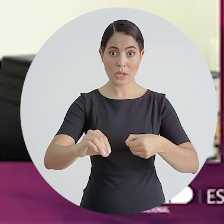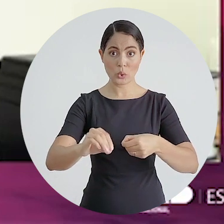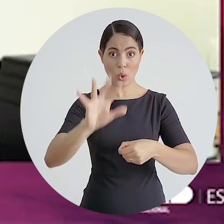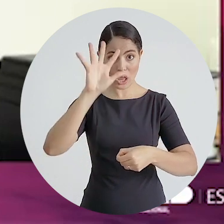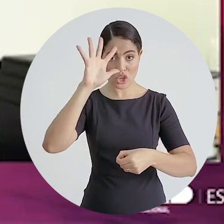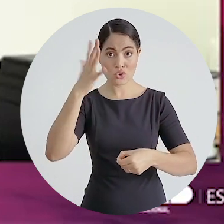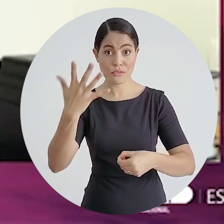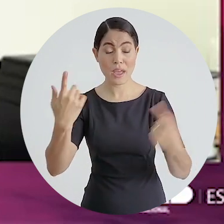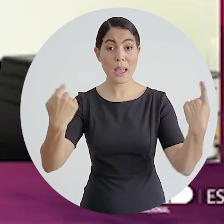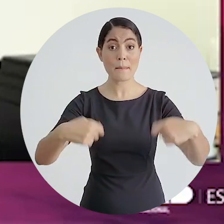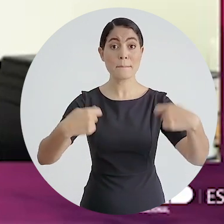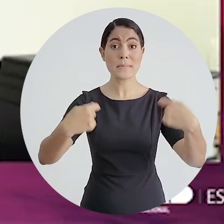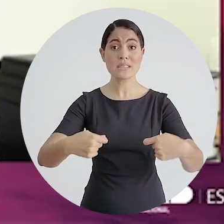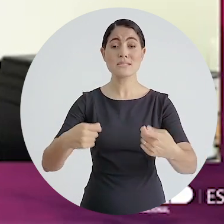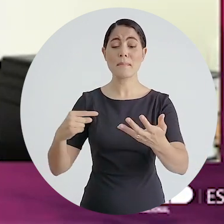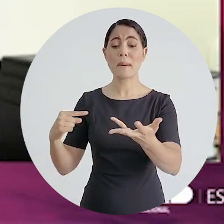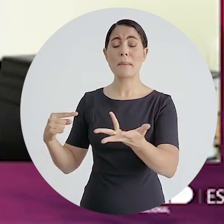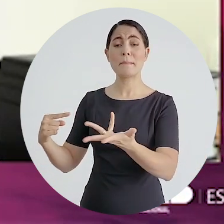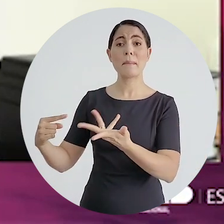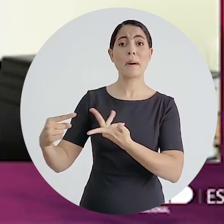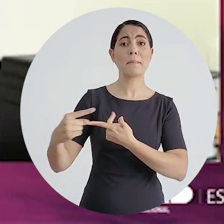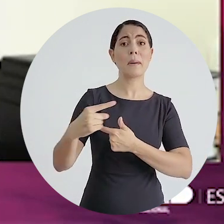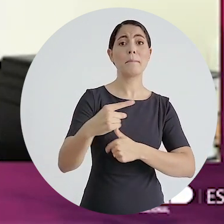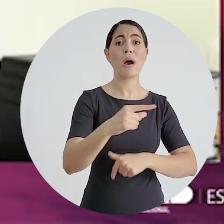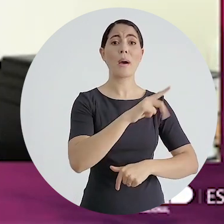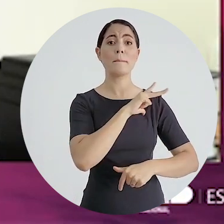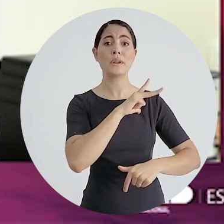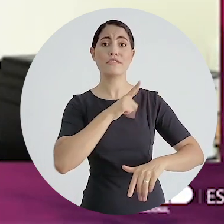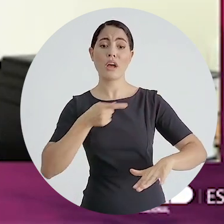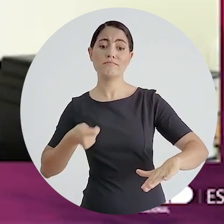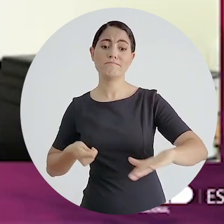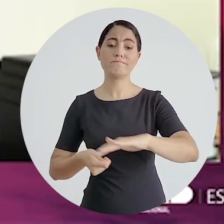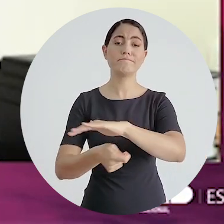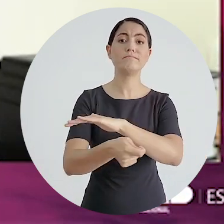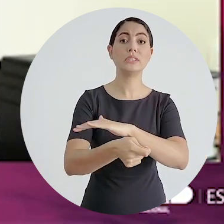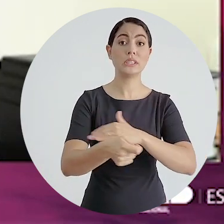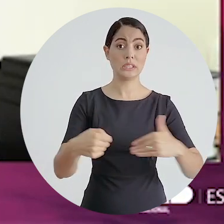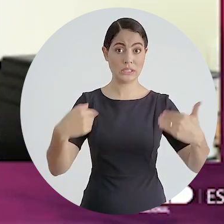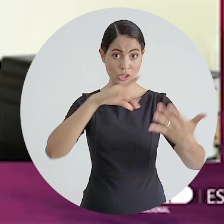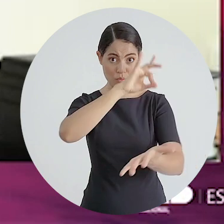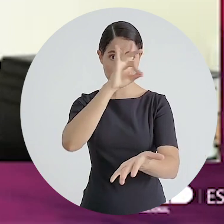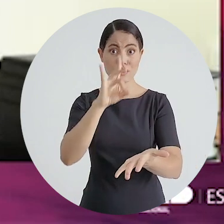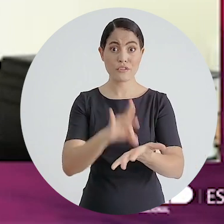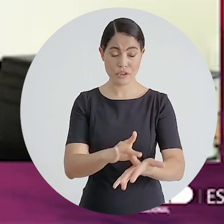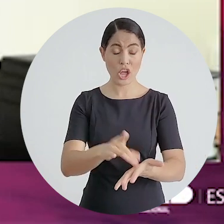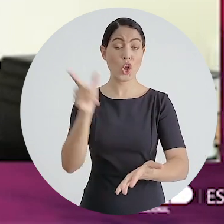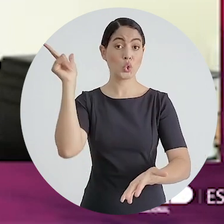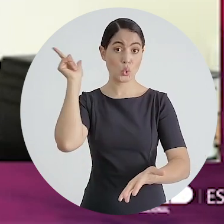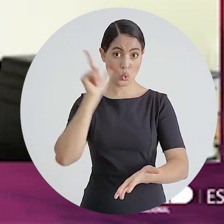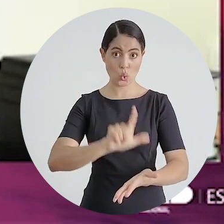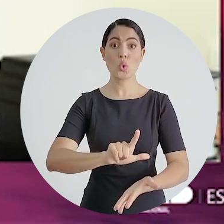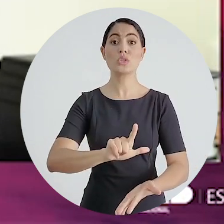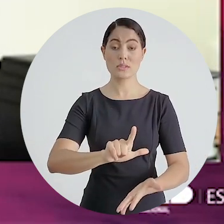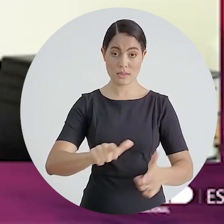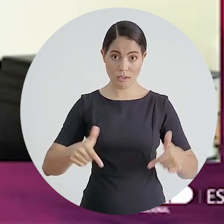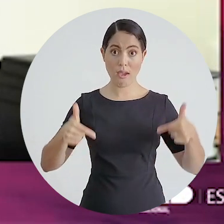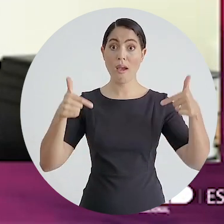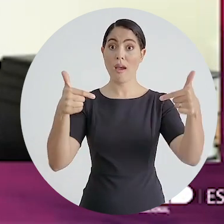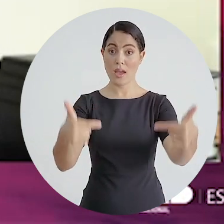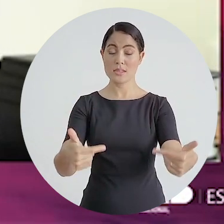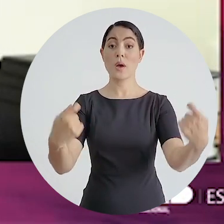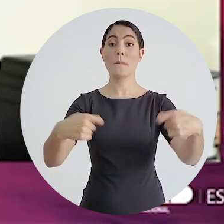no Brasil passa por vultosos investimentos privados. E para que isso se dê de